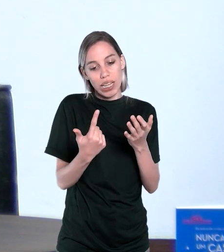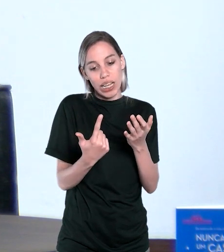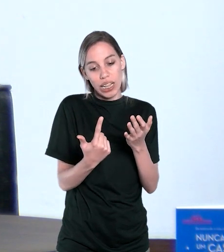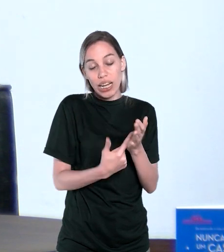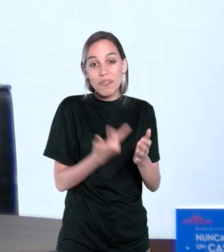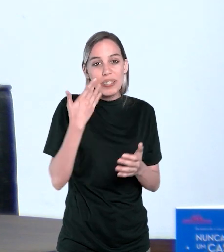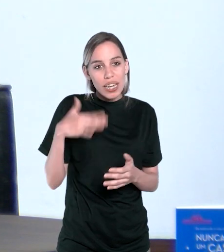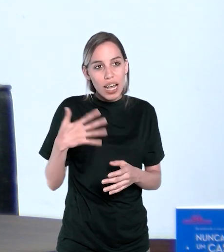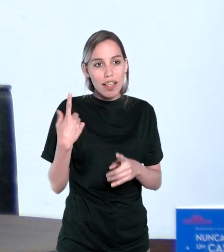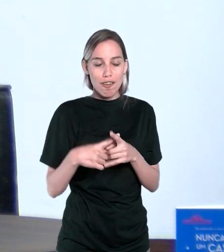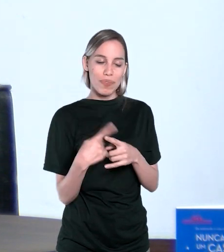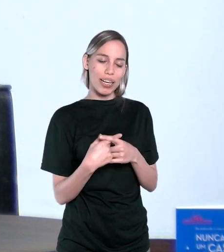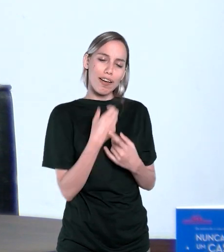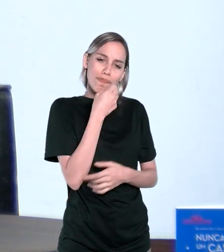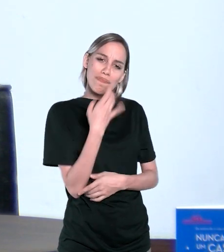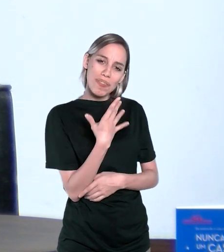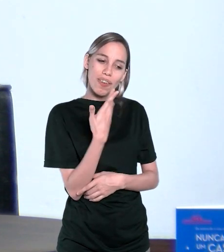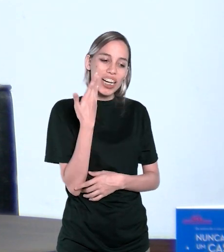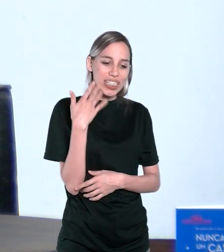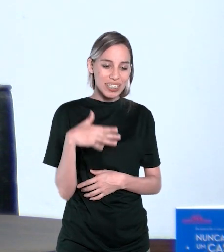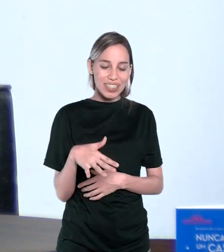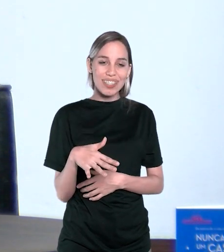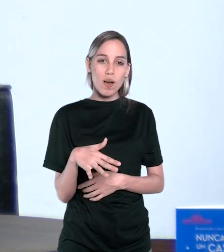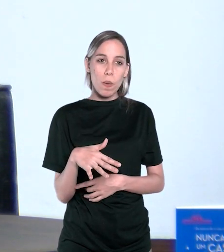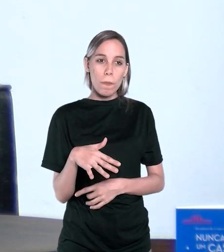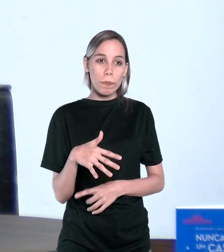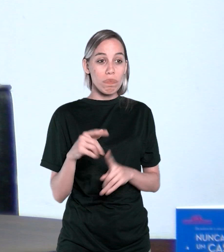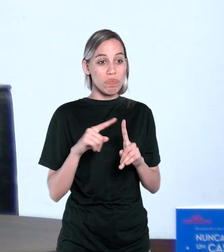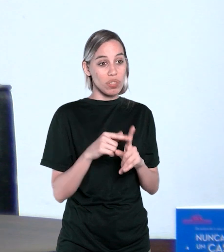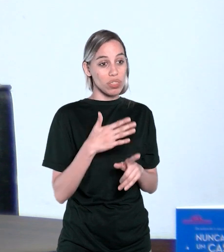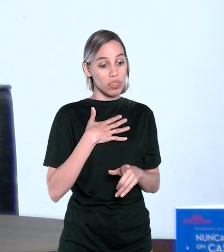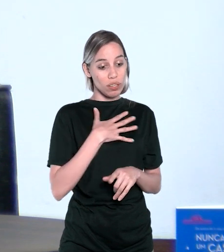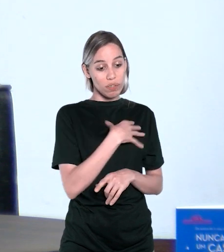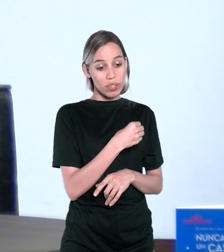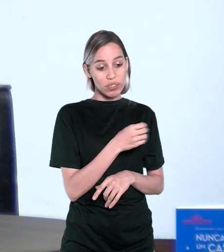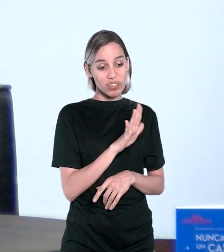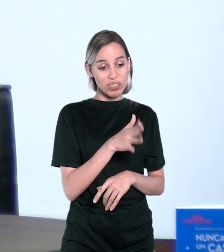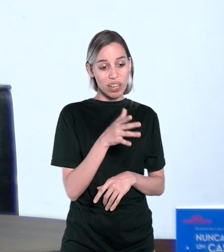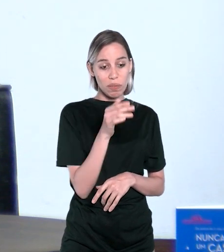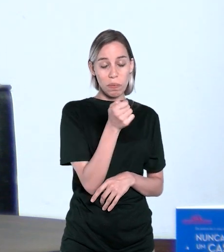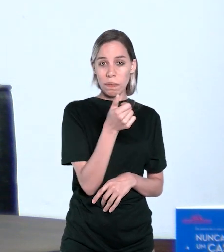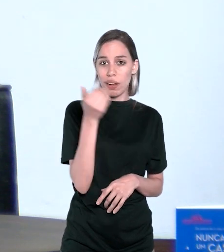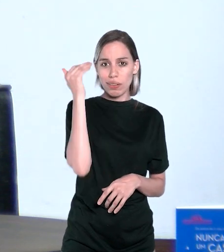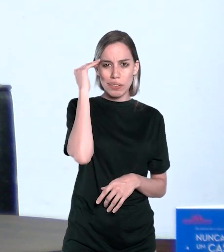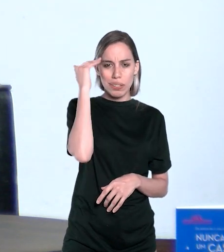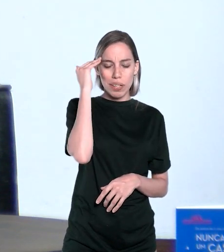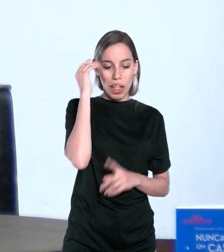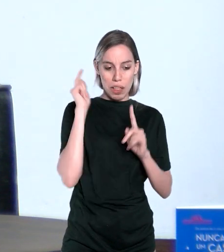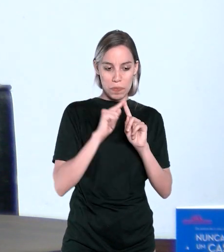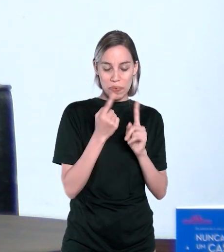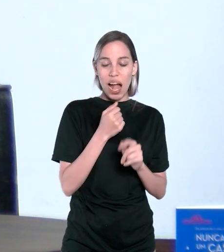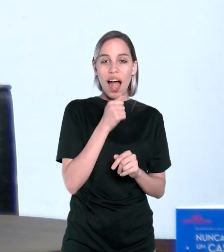é tão gostoso lidar com criança e eles já estão, né, entrando na adolescência, e eu ainda me lembro muito do jeito deles pensarem, do